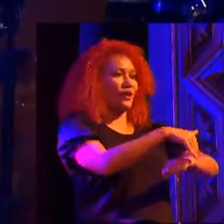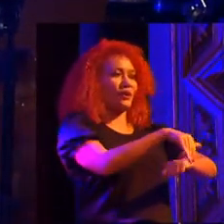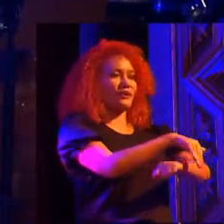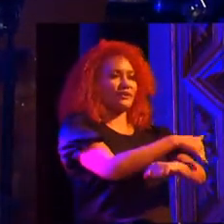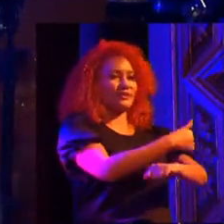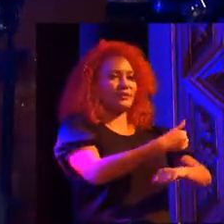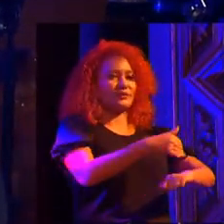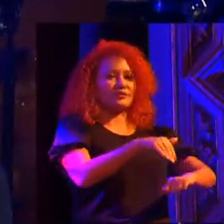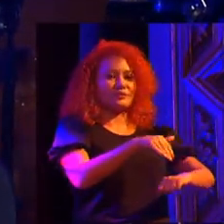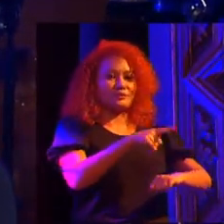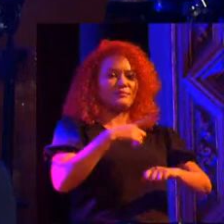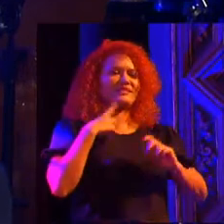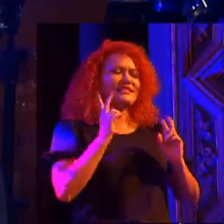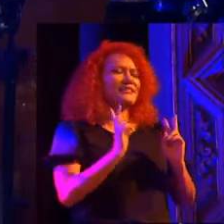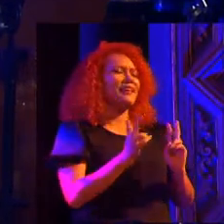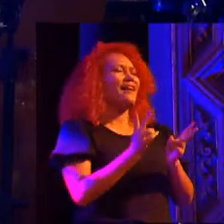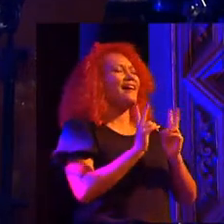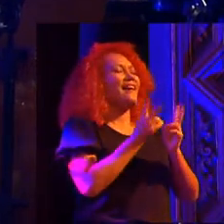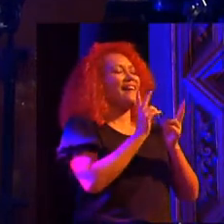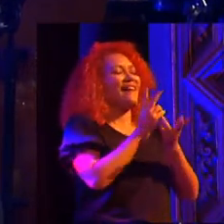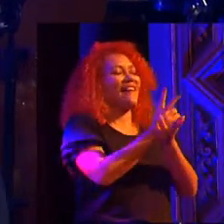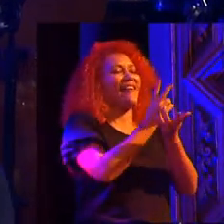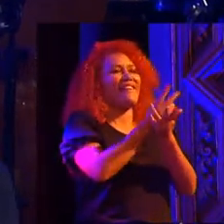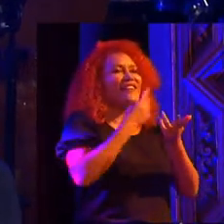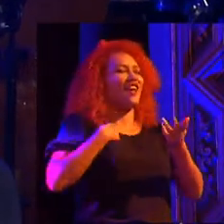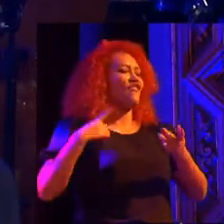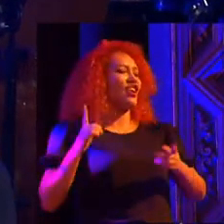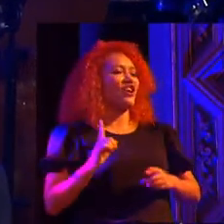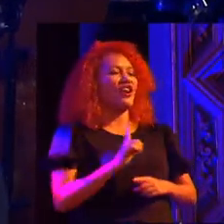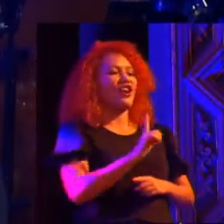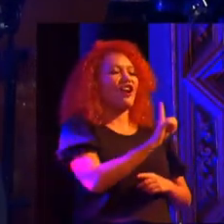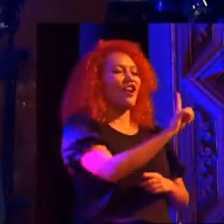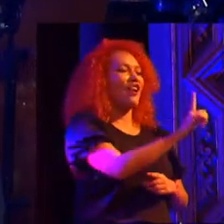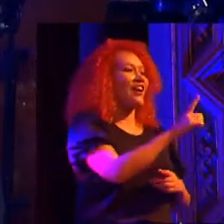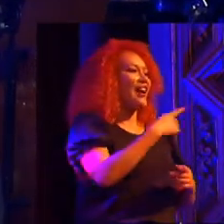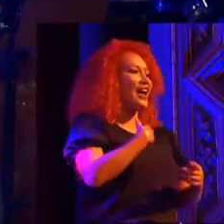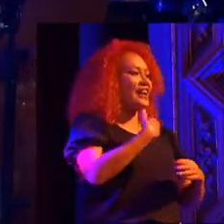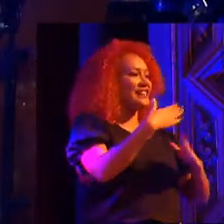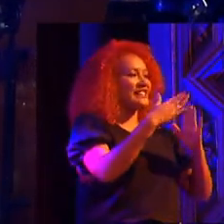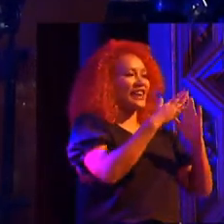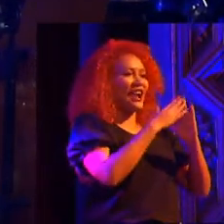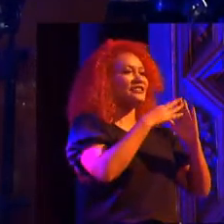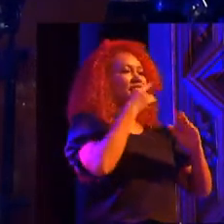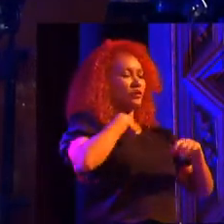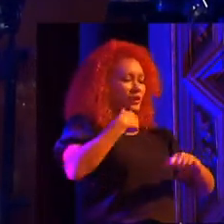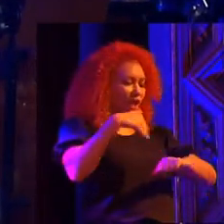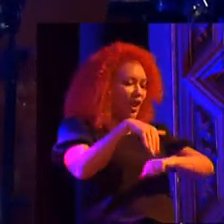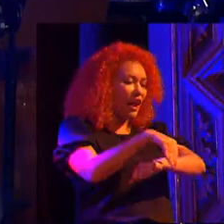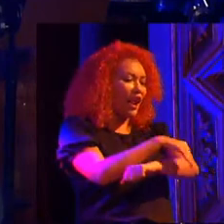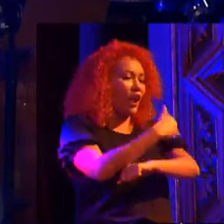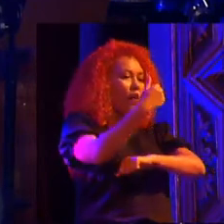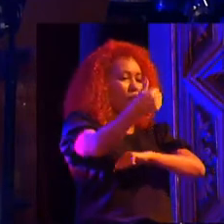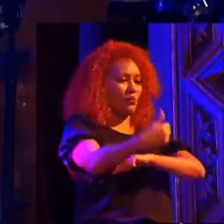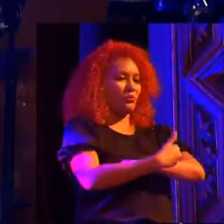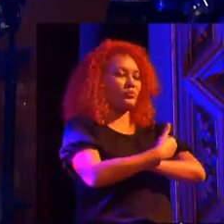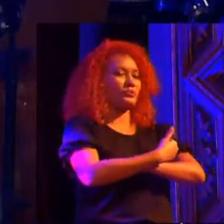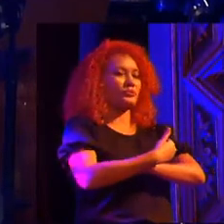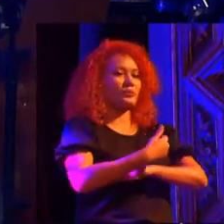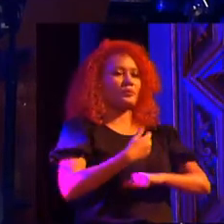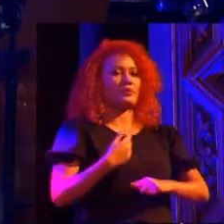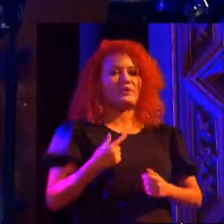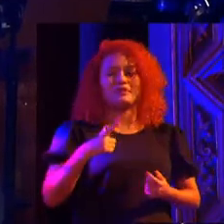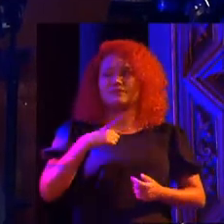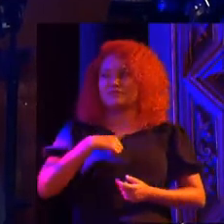acolhem. Eu sempre digo, eu não estou saindo de casa, eu estou entrando na rua. Com a presença de Thiago Amaral, Gabriel Ventura,